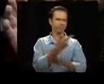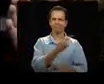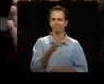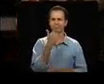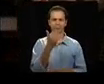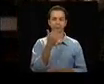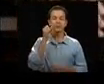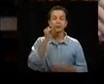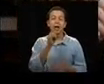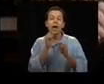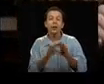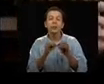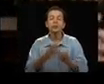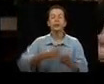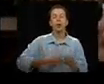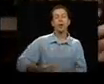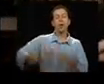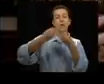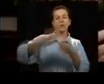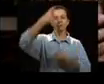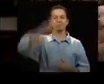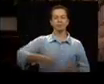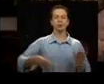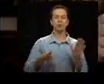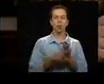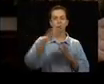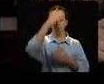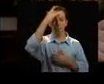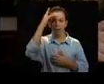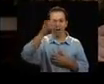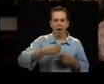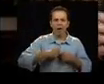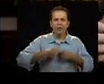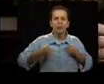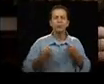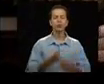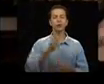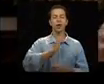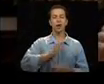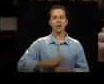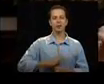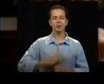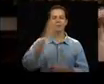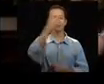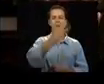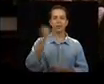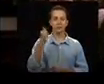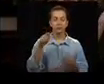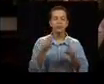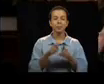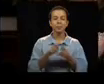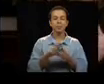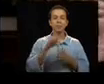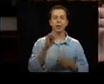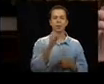afastado disso. Quer dizer, a educação, enquanto formação humana, é um esforço indiscutivelmente ético e